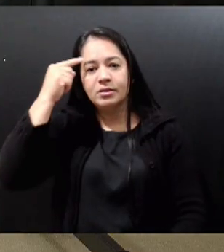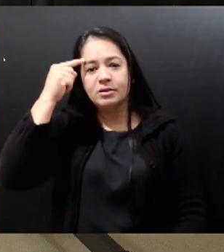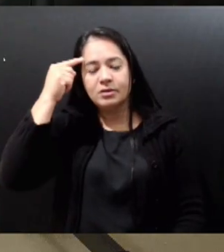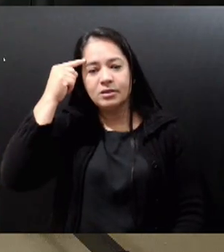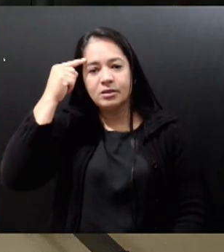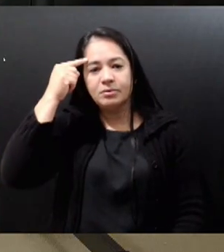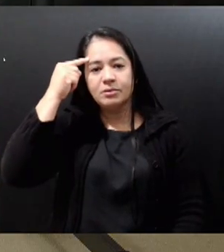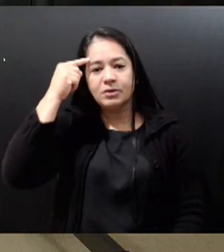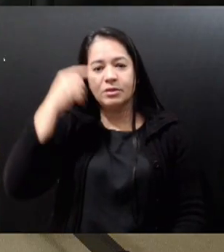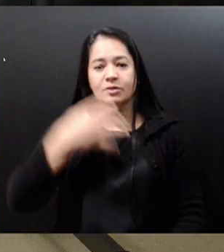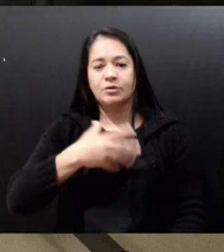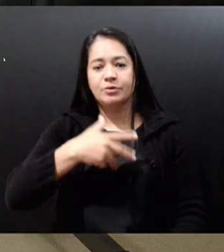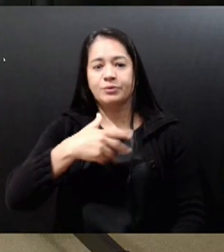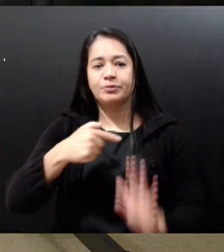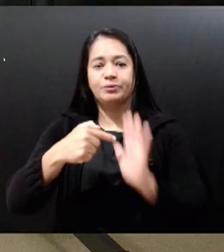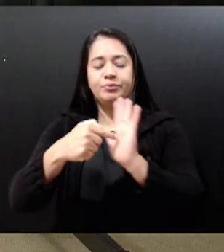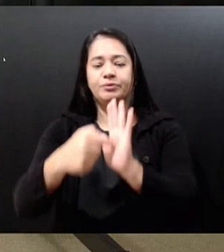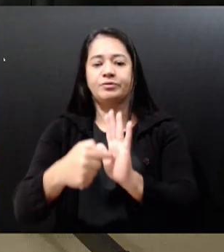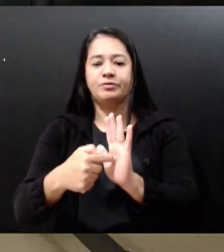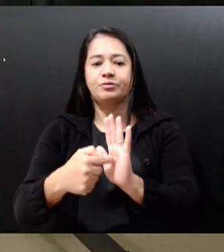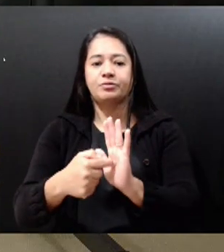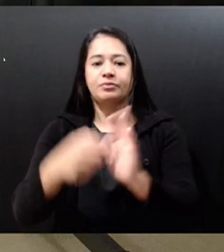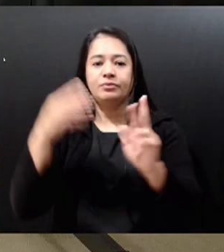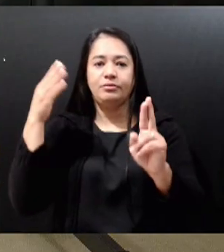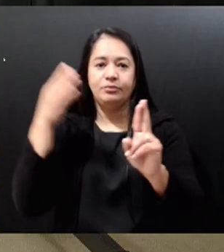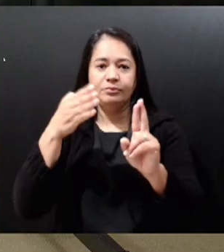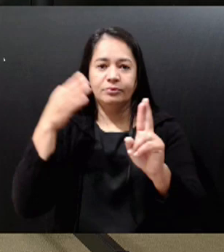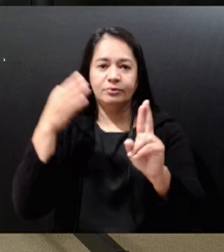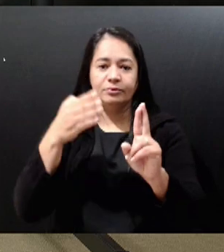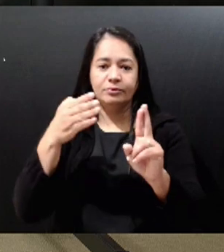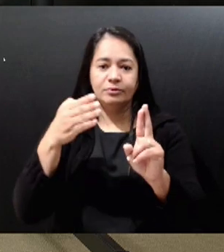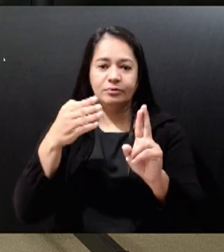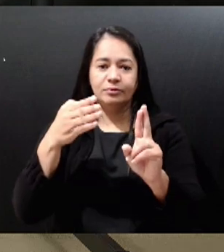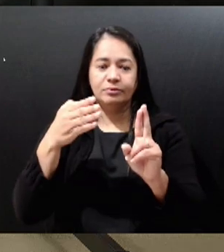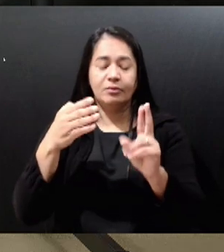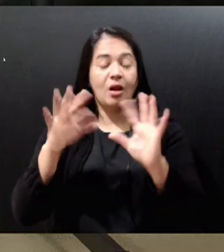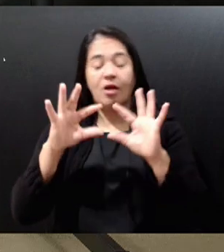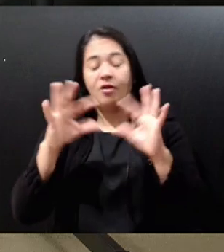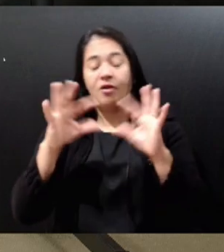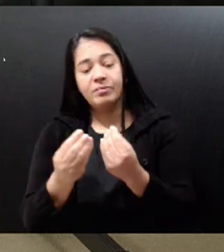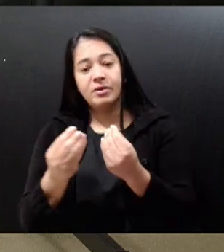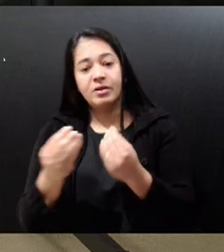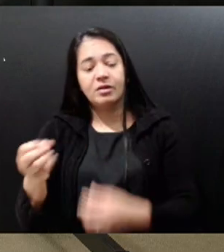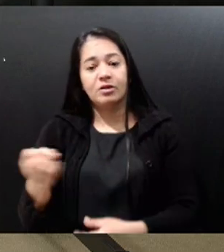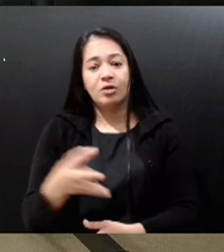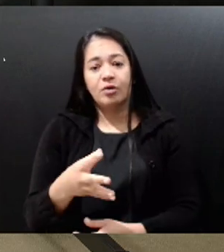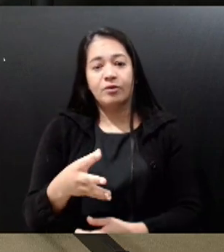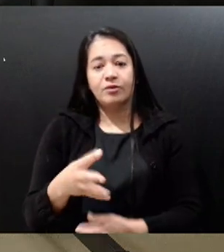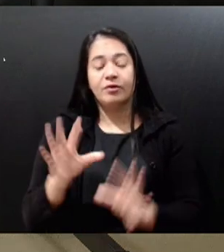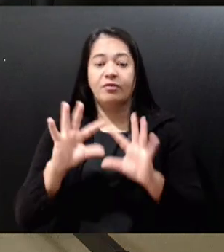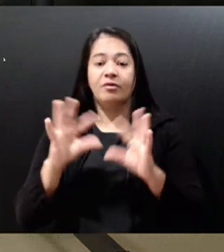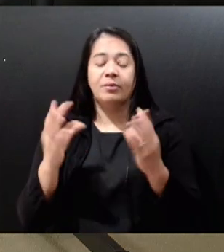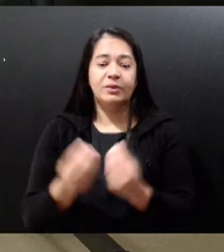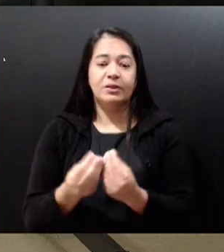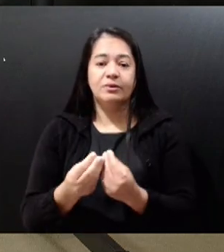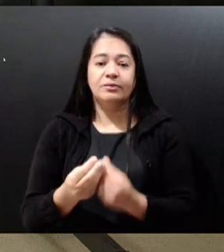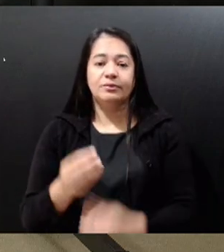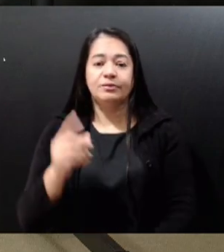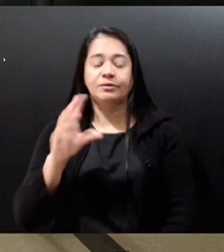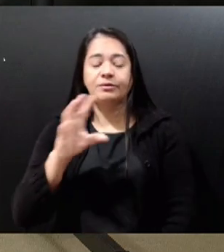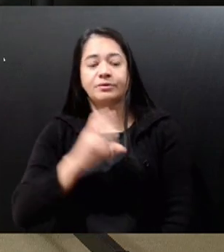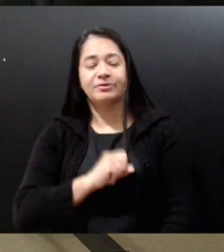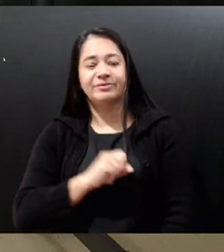comportamento referente às famílias modernas. Família é amor e é isso que a gente trouxe hoje